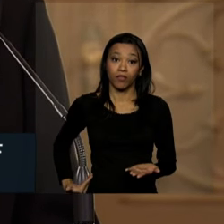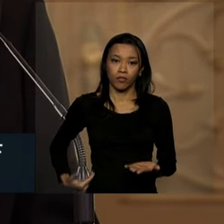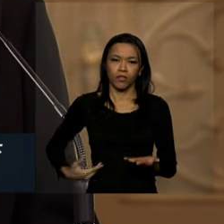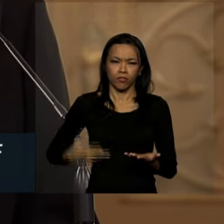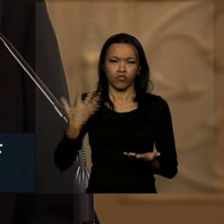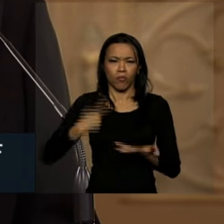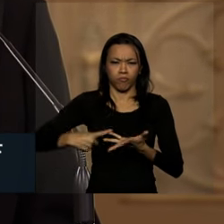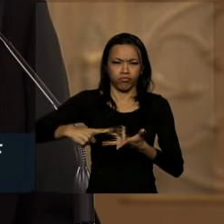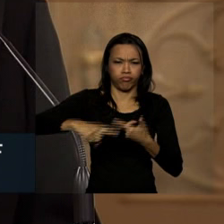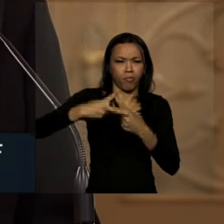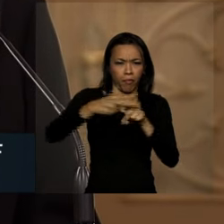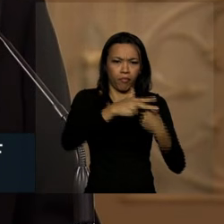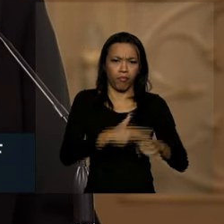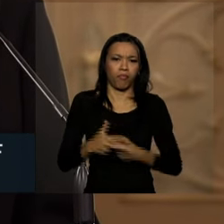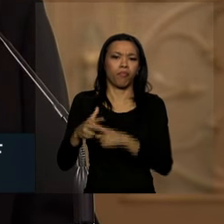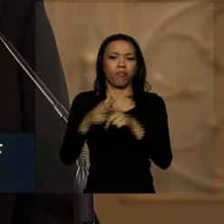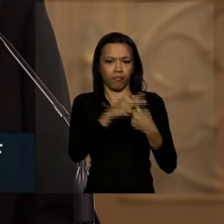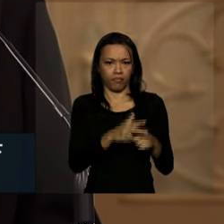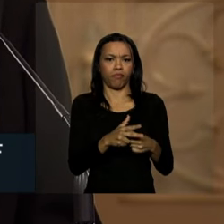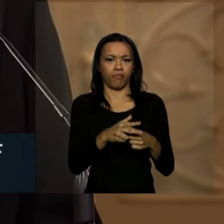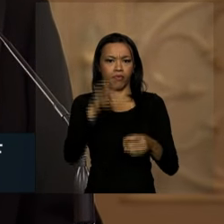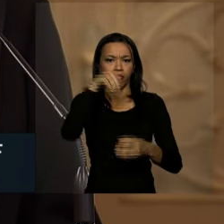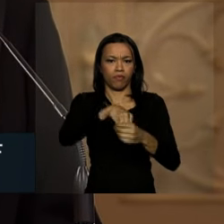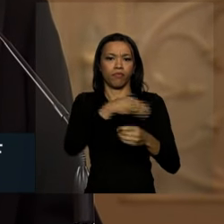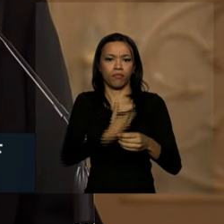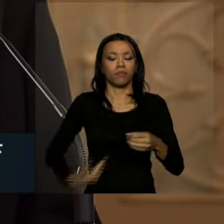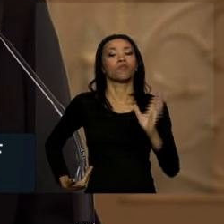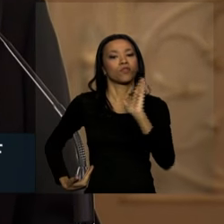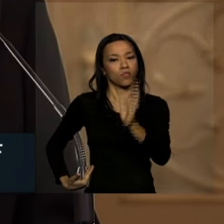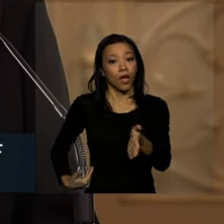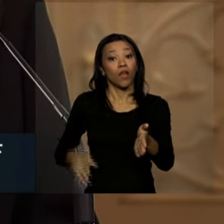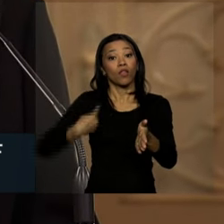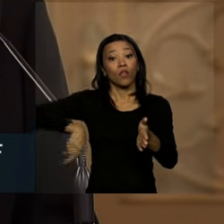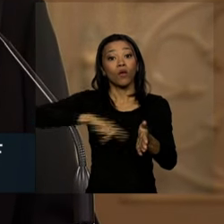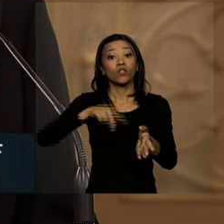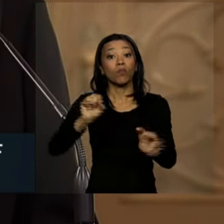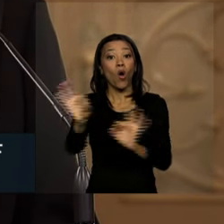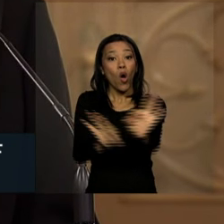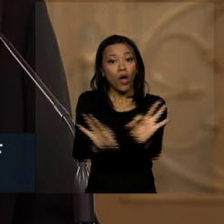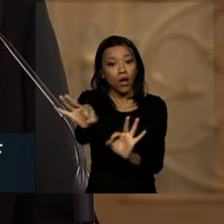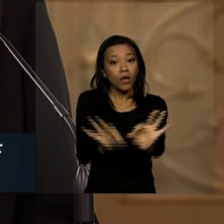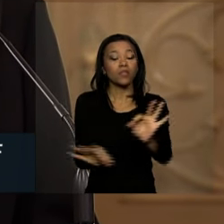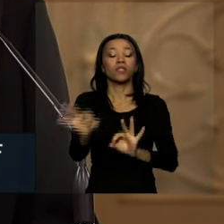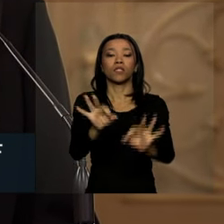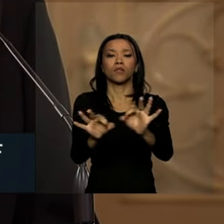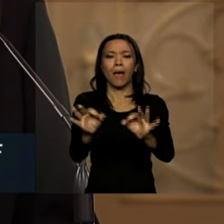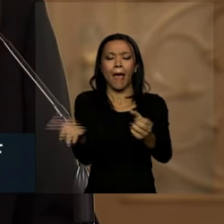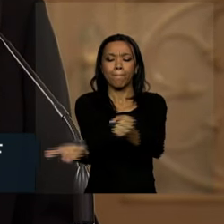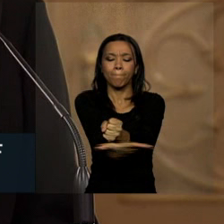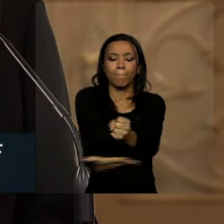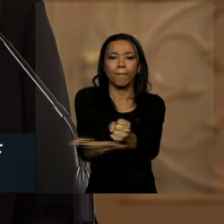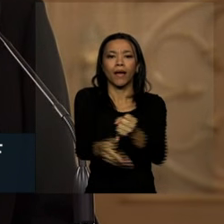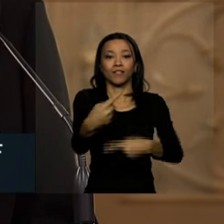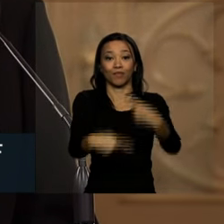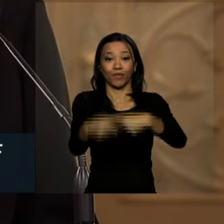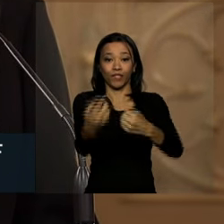nesse sentido. Nós estamos reconstituindo a base política de sustentação do